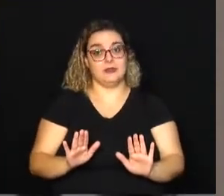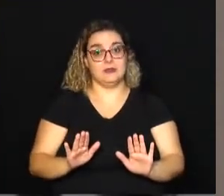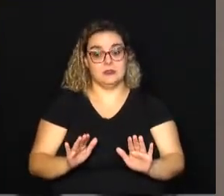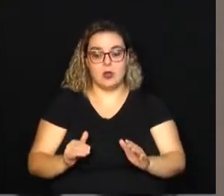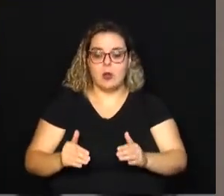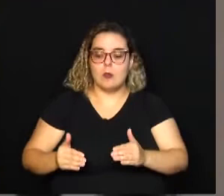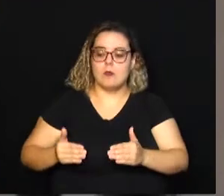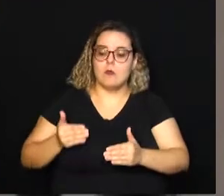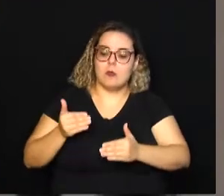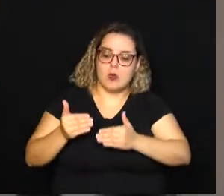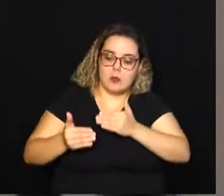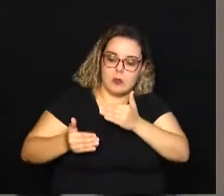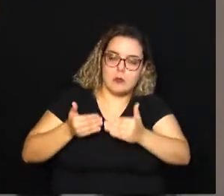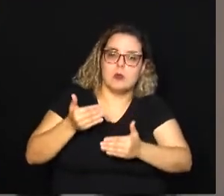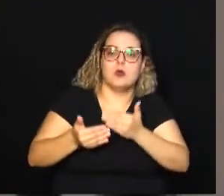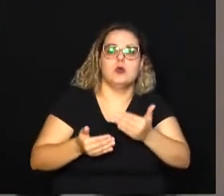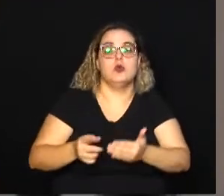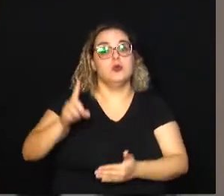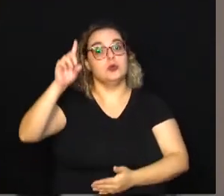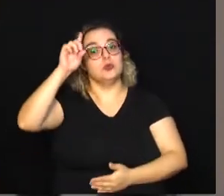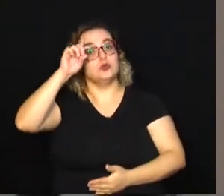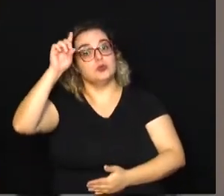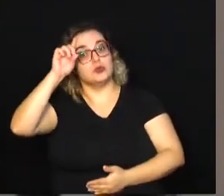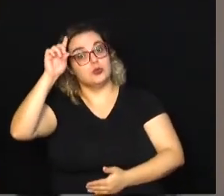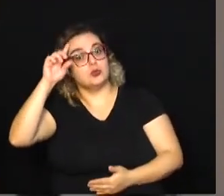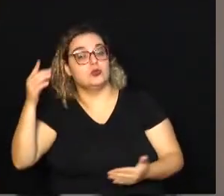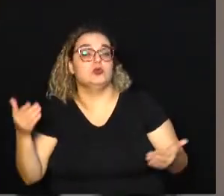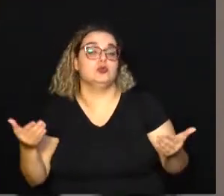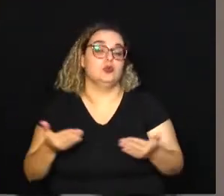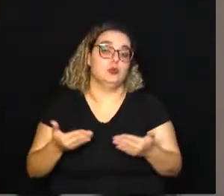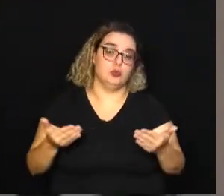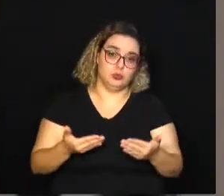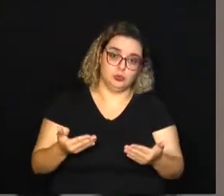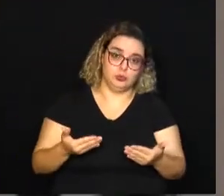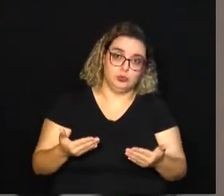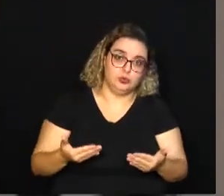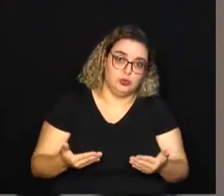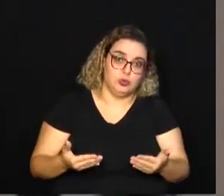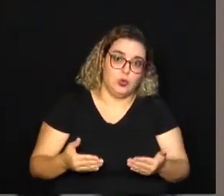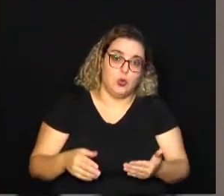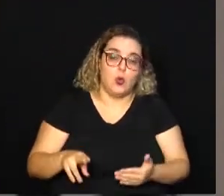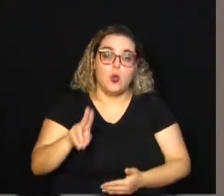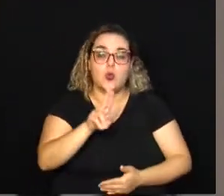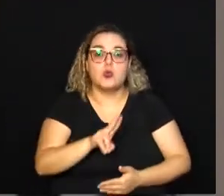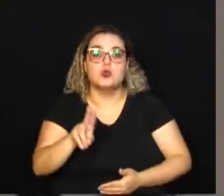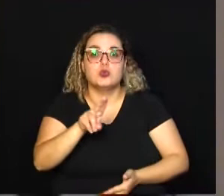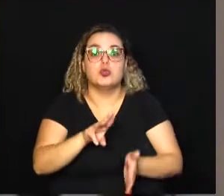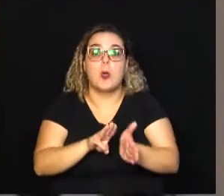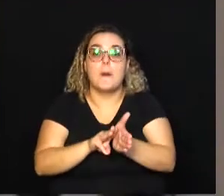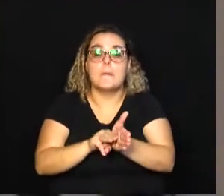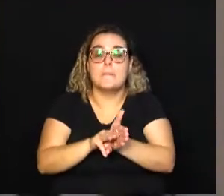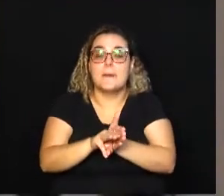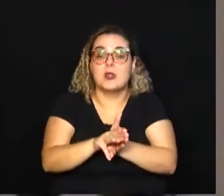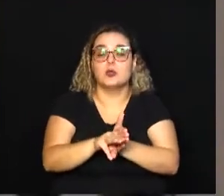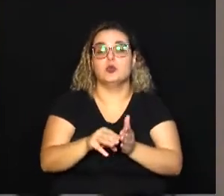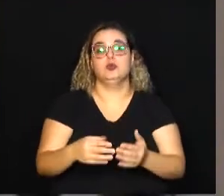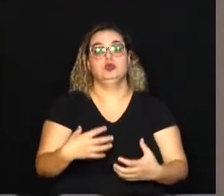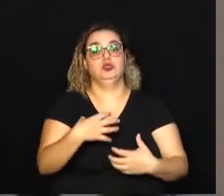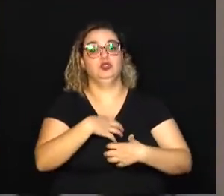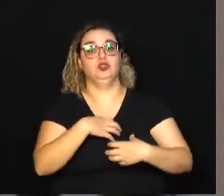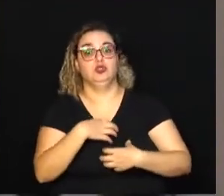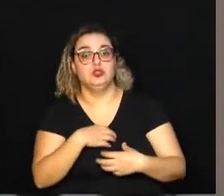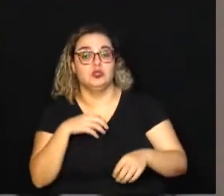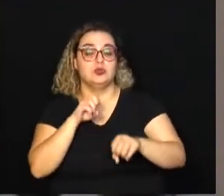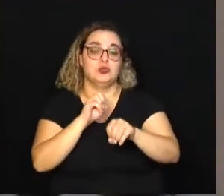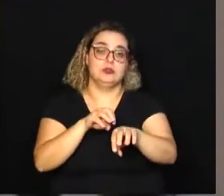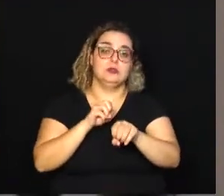tempos de hoje, ao uso de metodologias, ao uso de formas de se